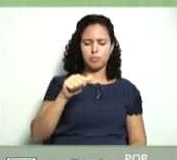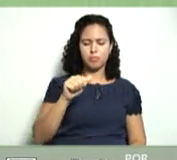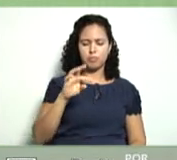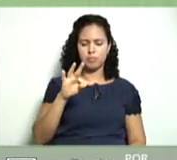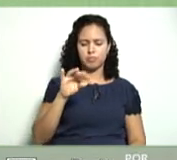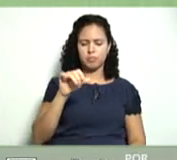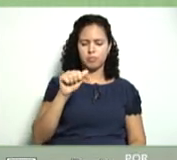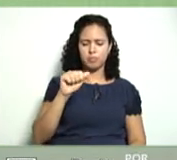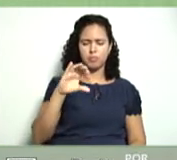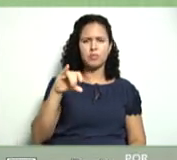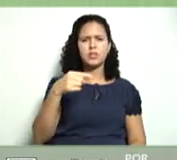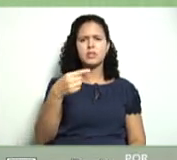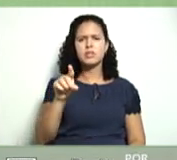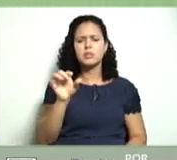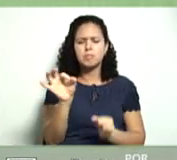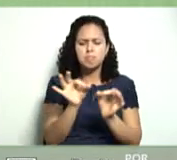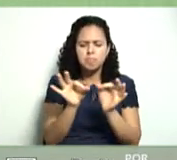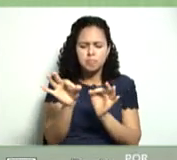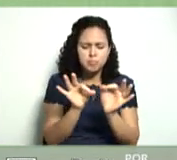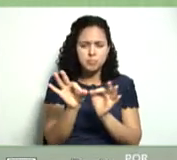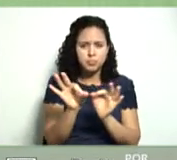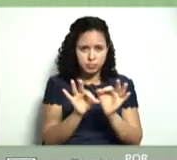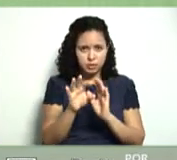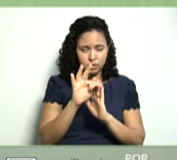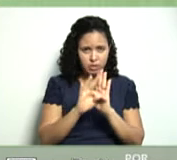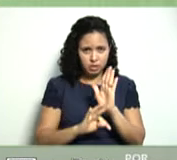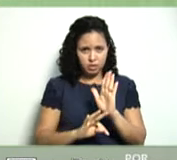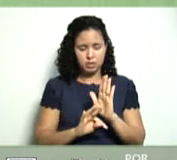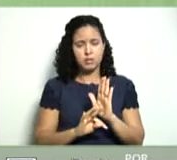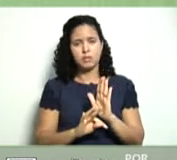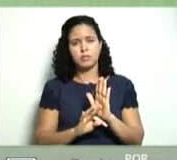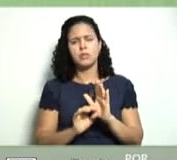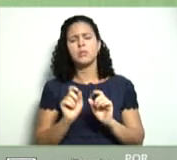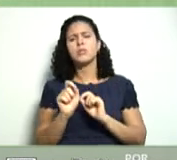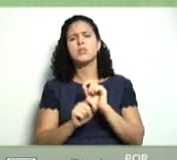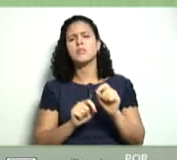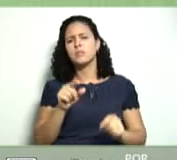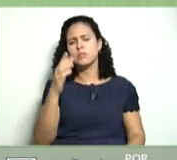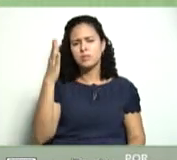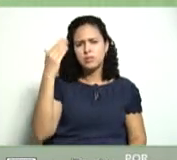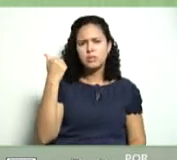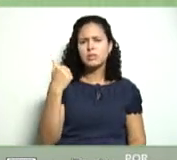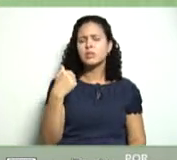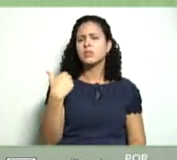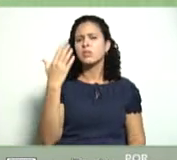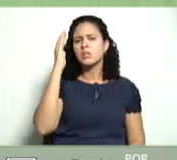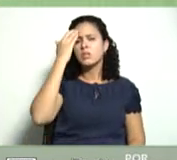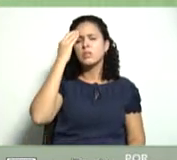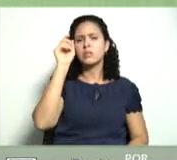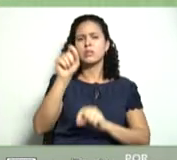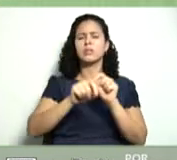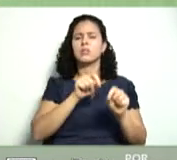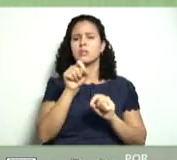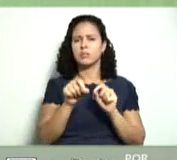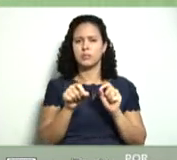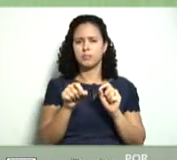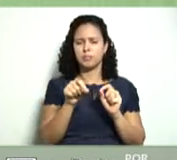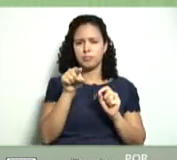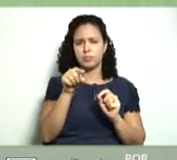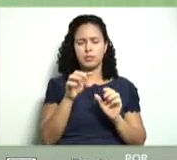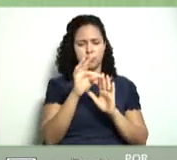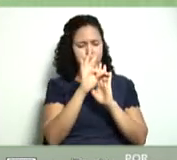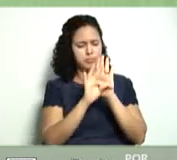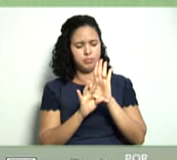aborda o aluno que é que vocês entendem por formatação certo é que vocês entendem por formatação quando você tem um